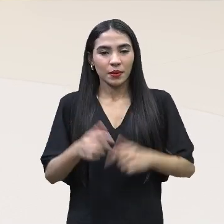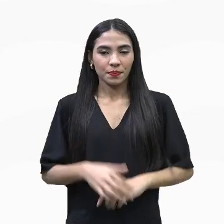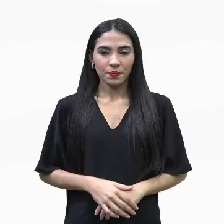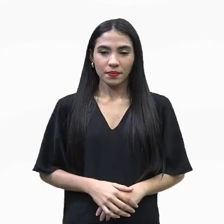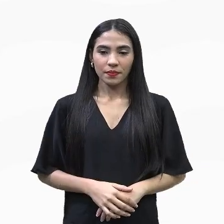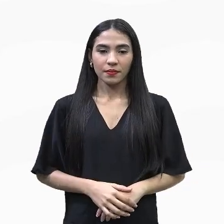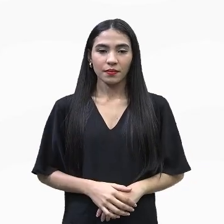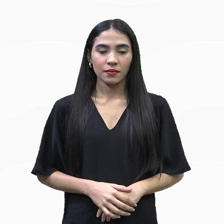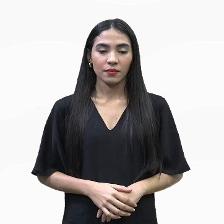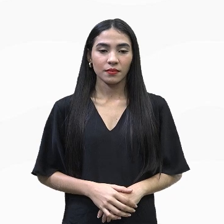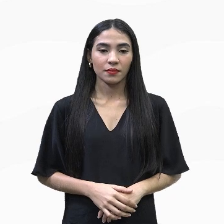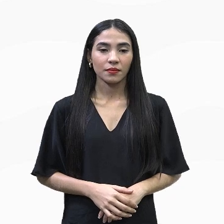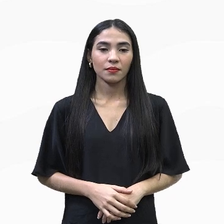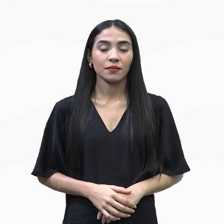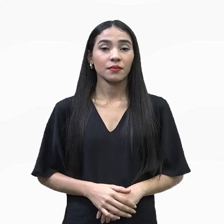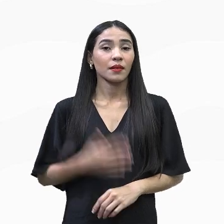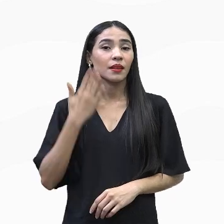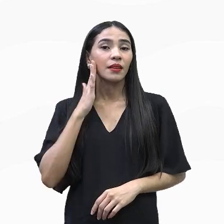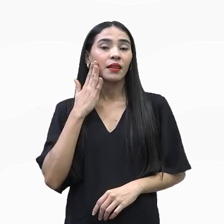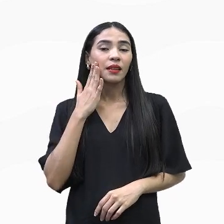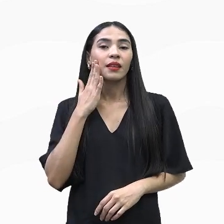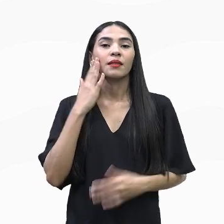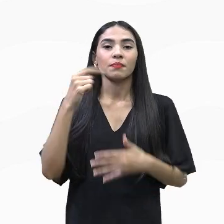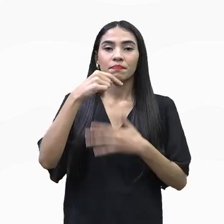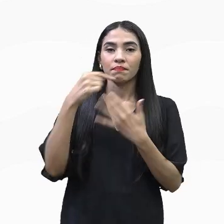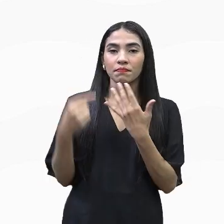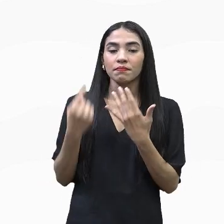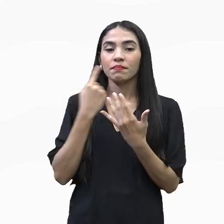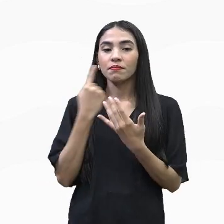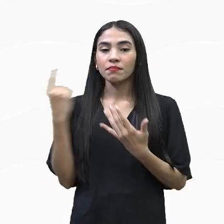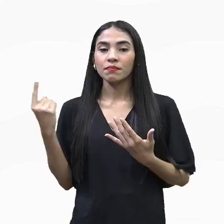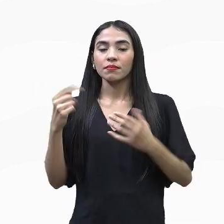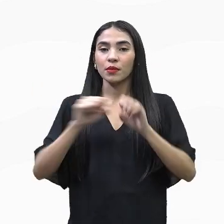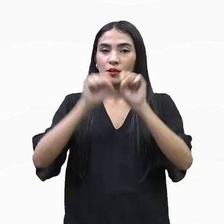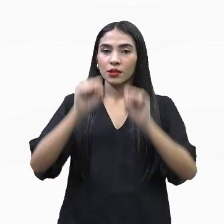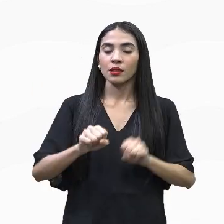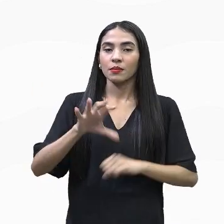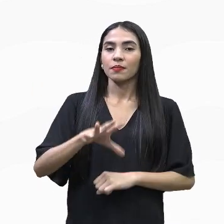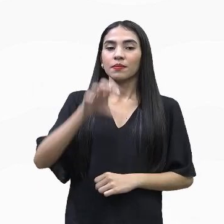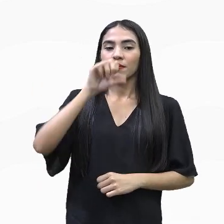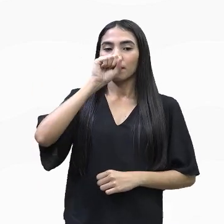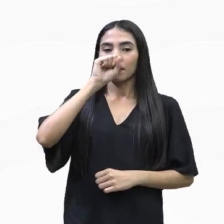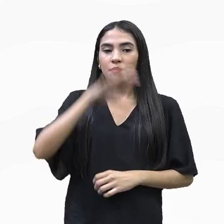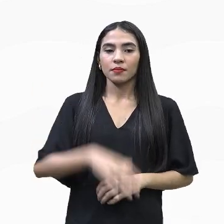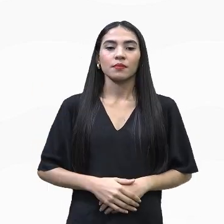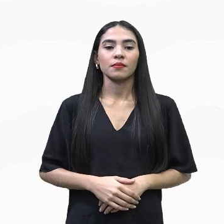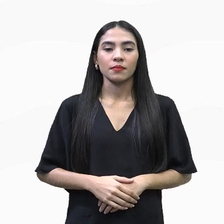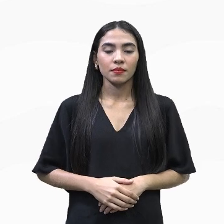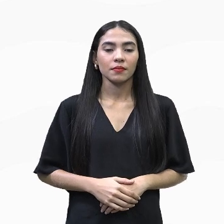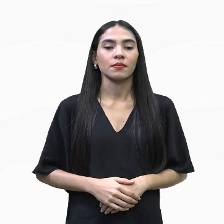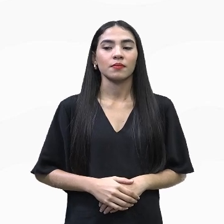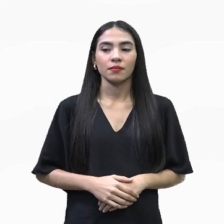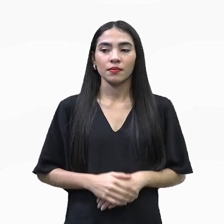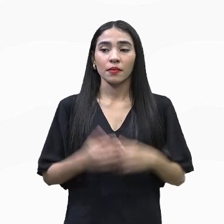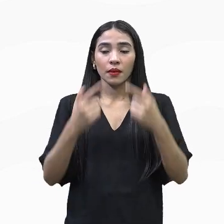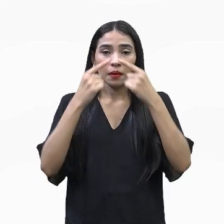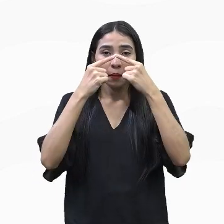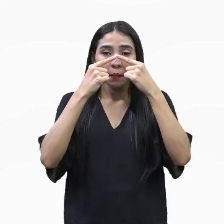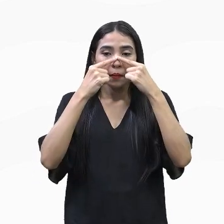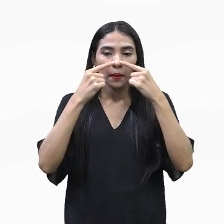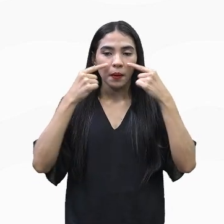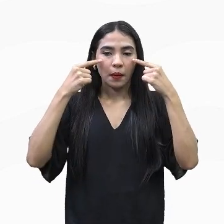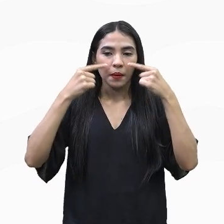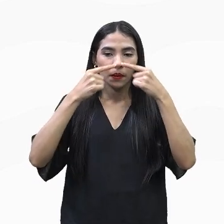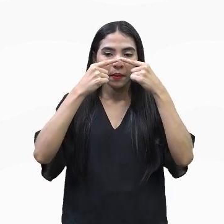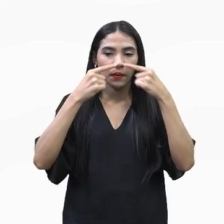comigo e vamos entender os órgãos que compreendem o sistema respiratório. Cavidades nasais, lembra que eu falei que